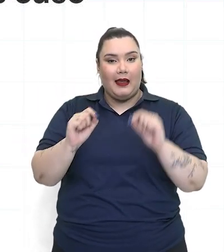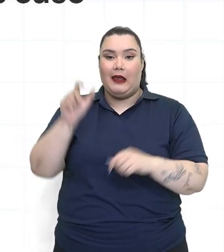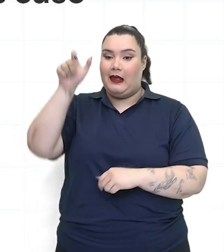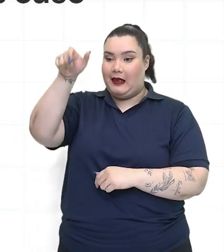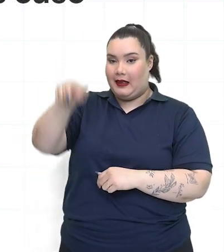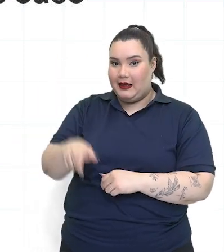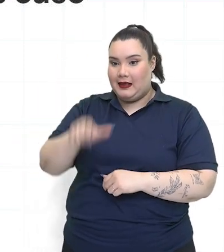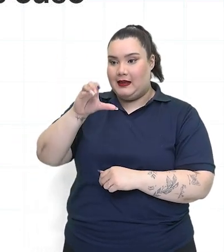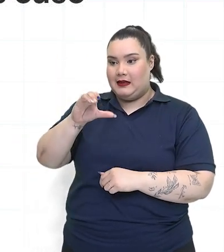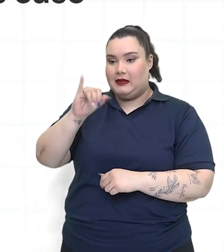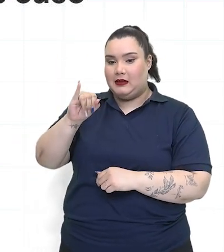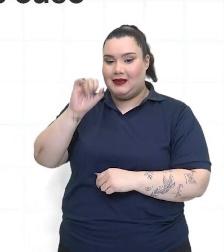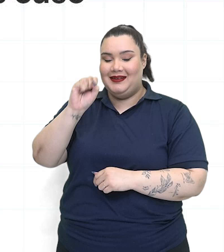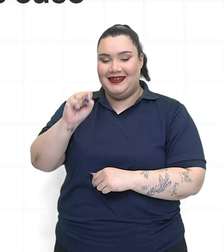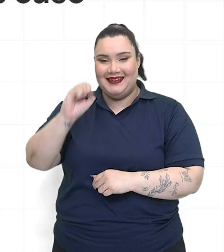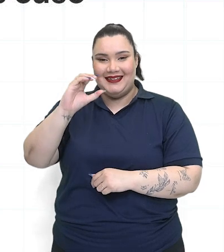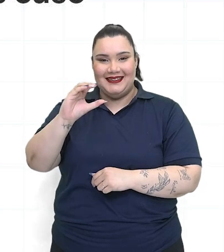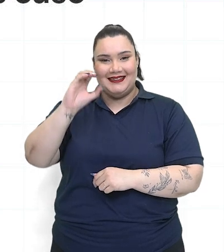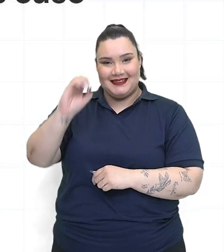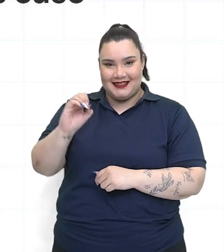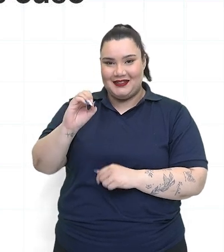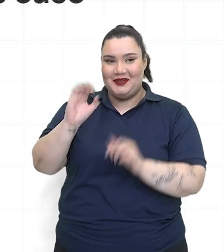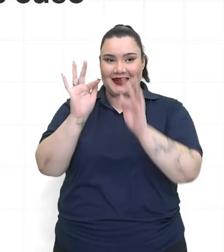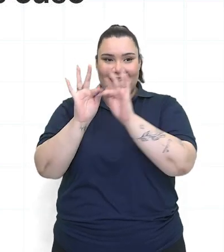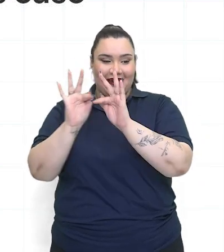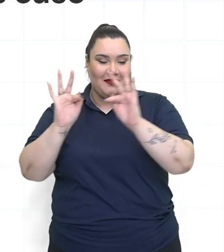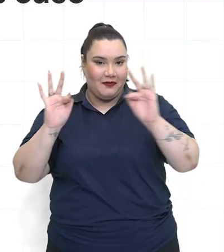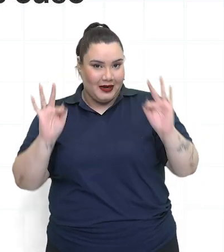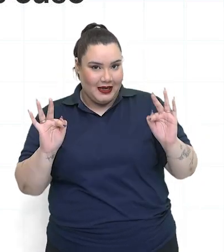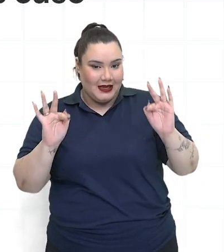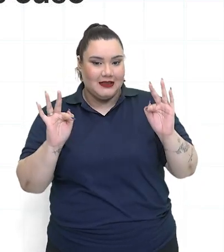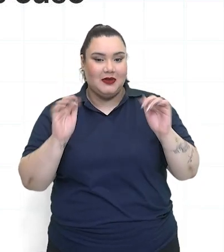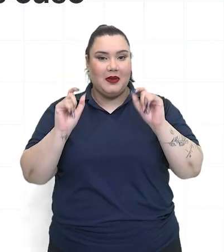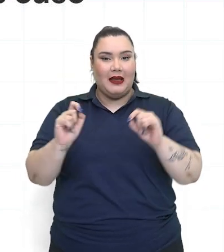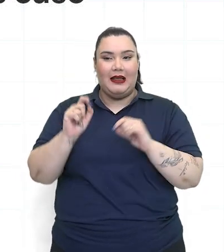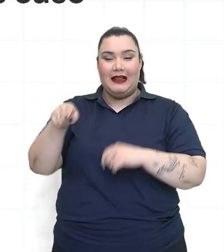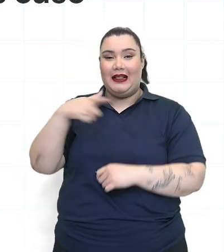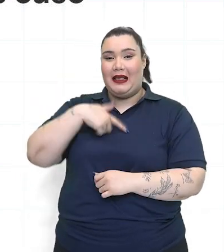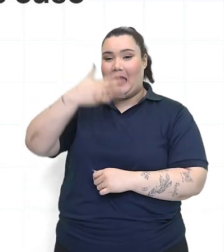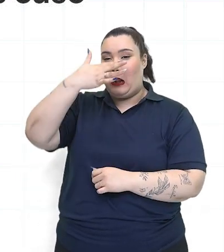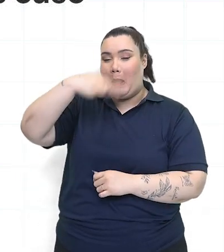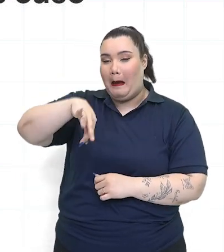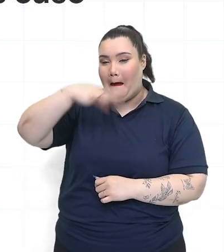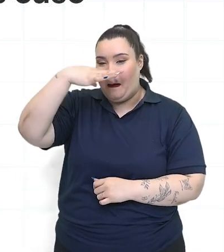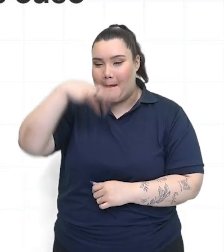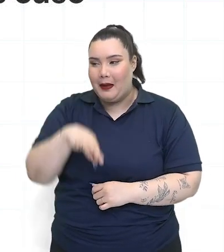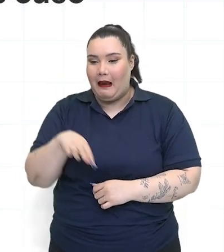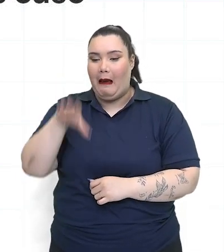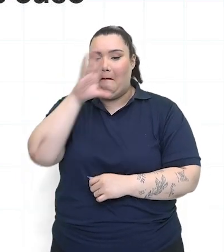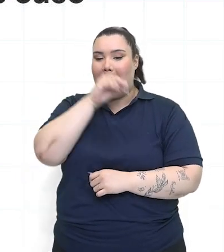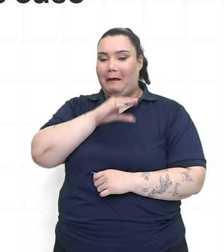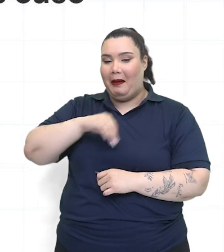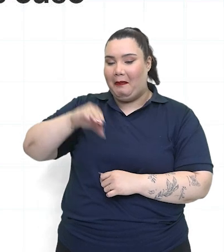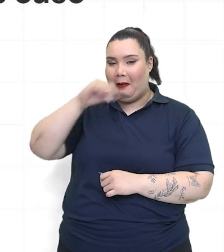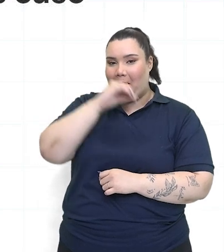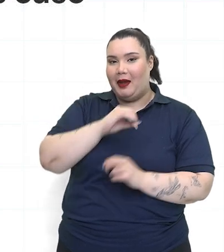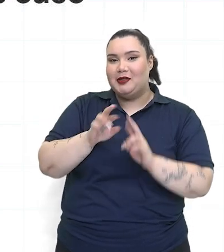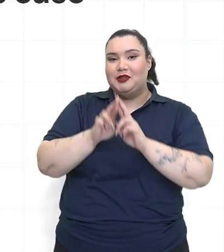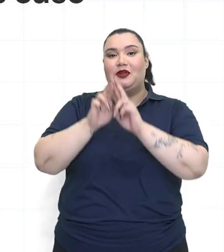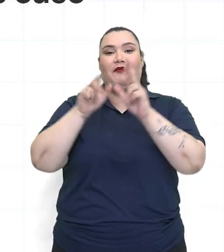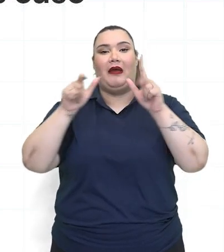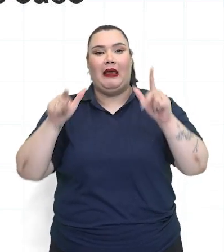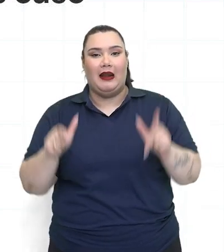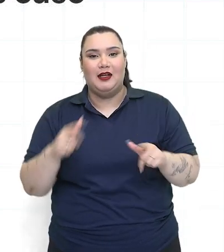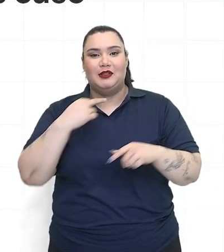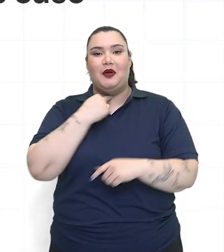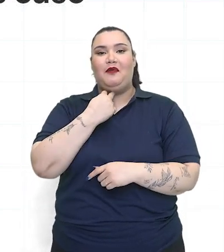essa fala de não tem babel para mim, significa que ele estava gripado, né? Estava aí muito gripado, assoou o